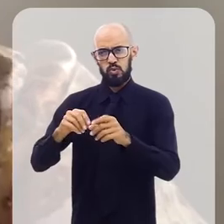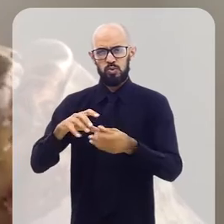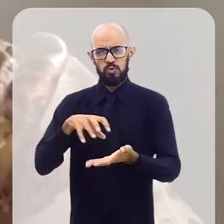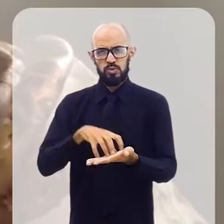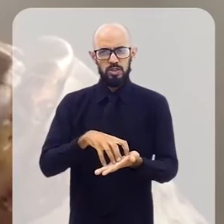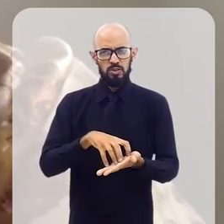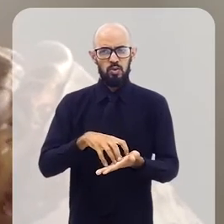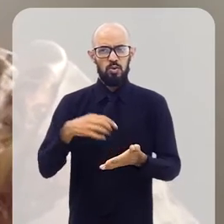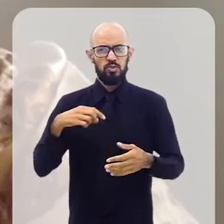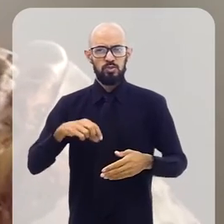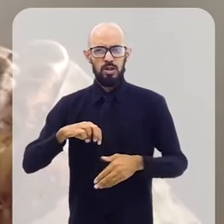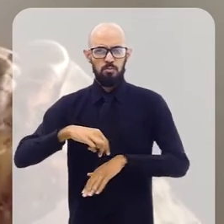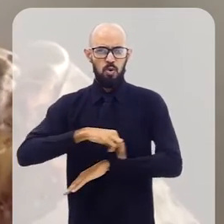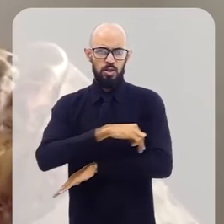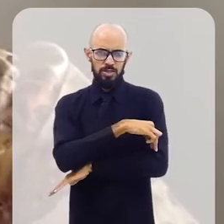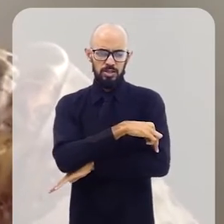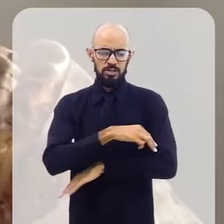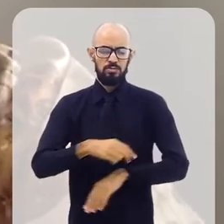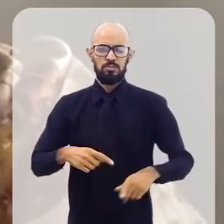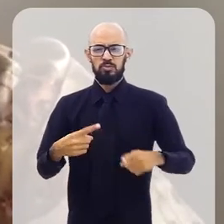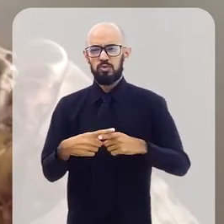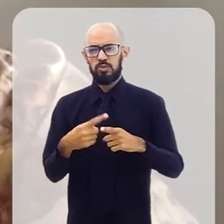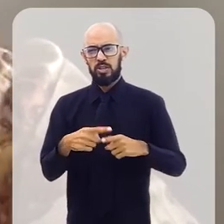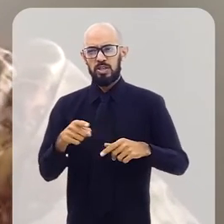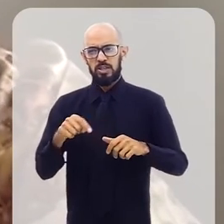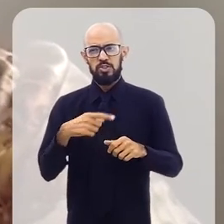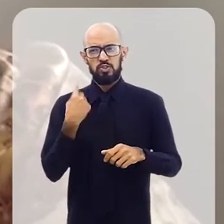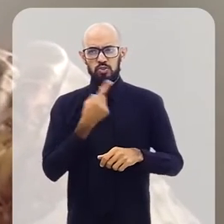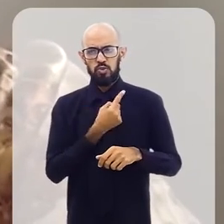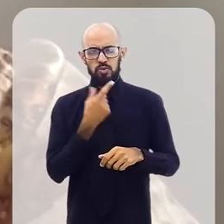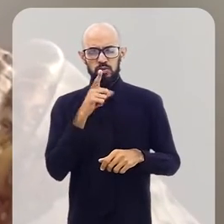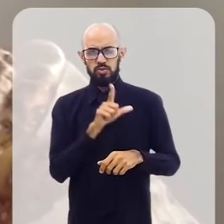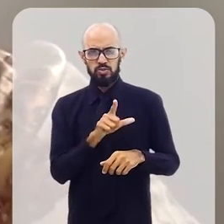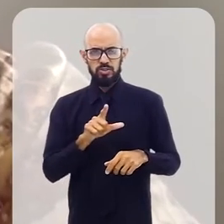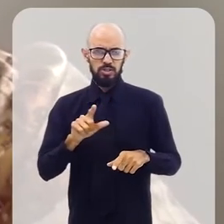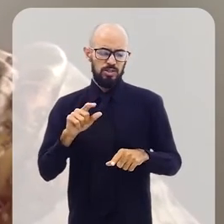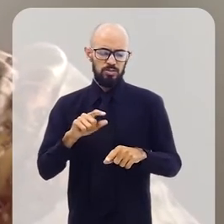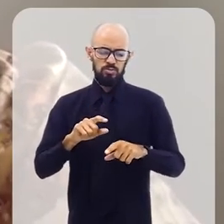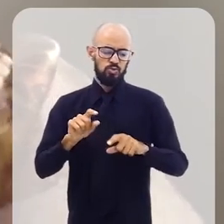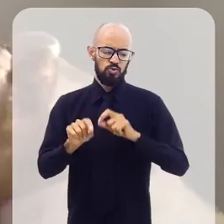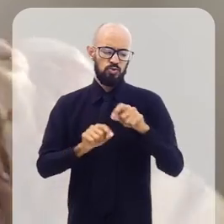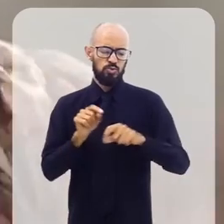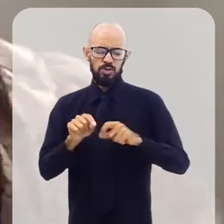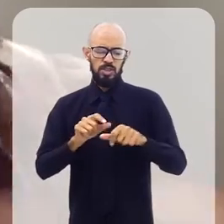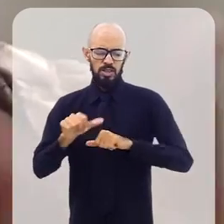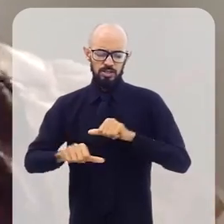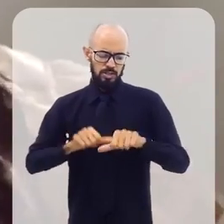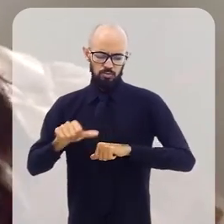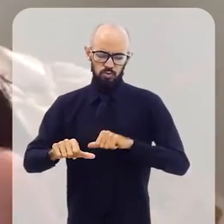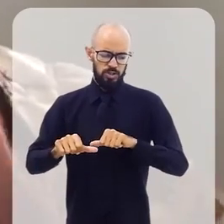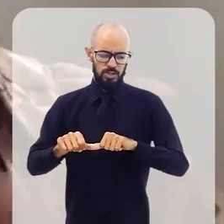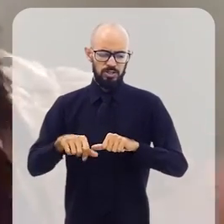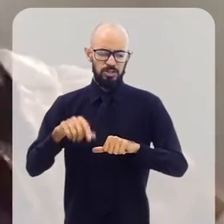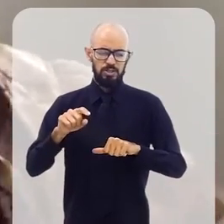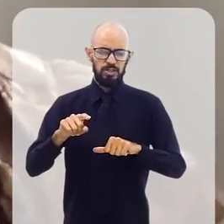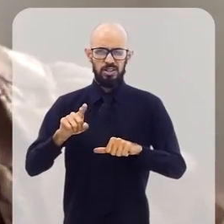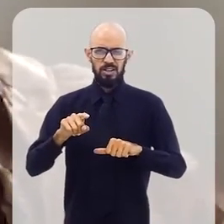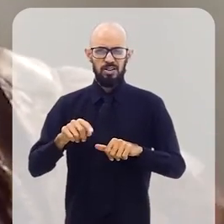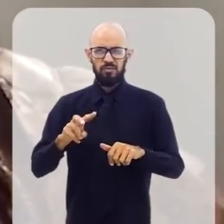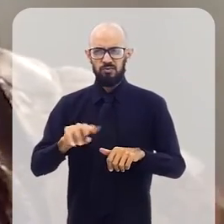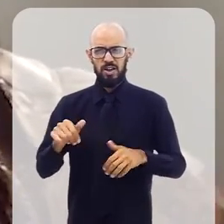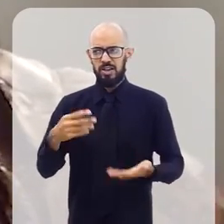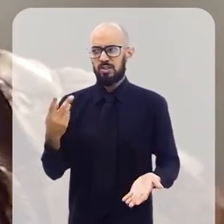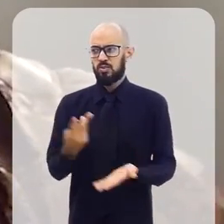transparência, né, em todo o setor do vestuário, para que isso possa também, né, a gente possa ter essa mudança que